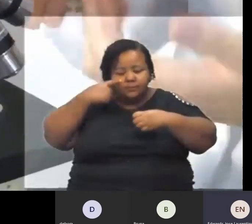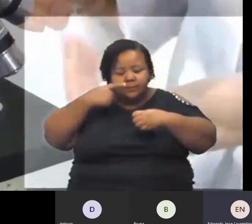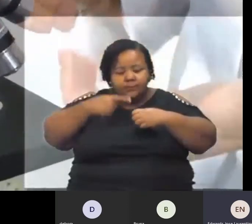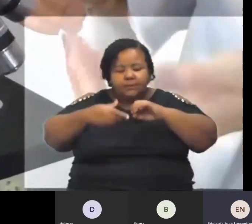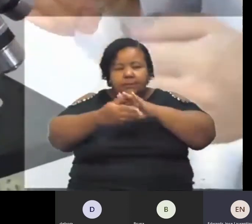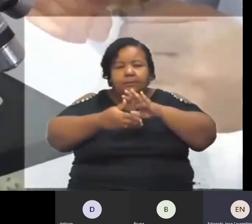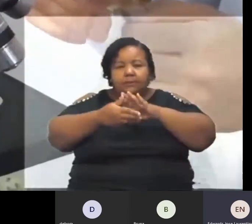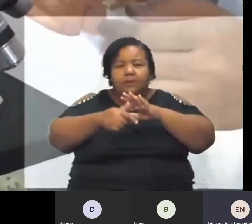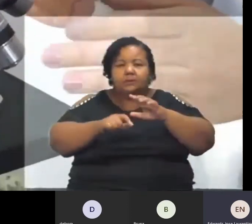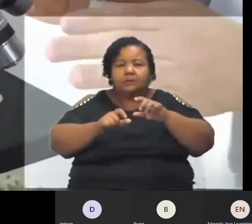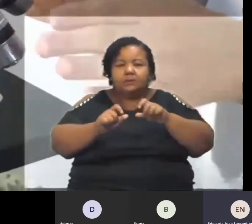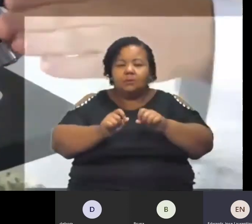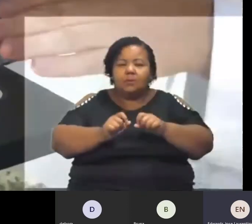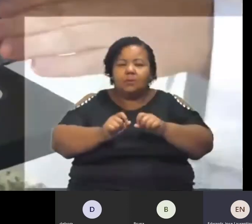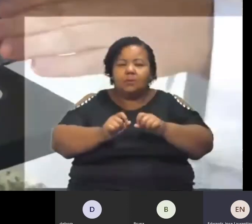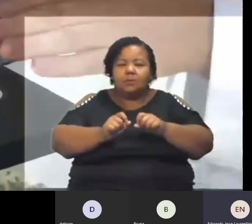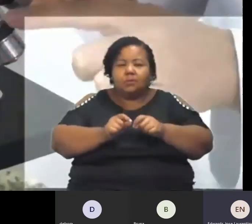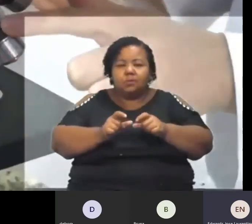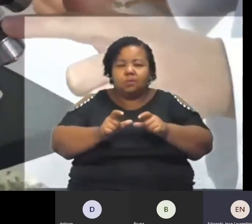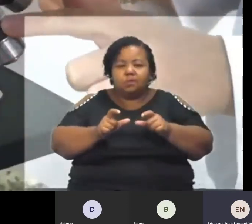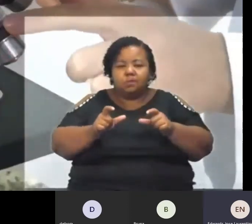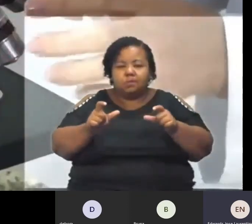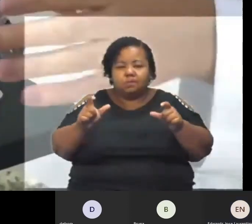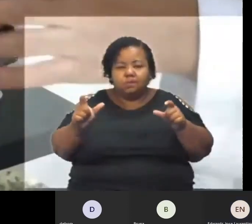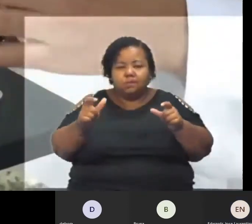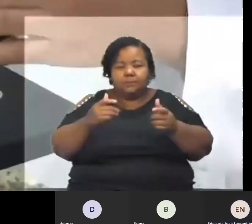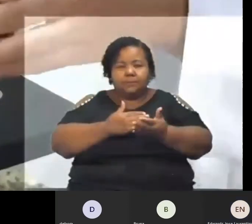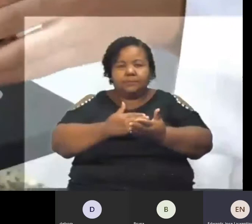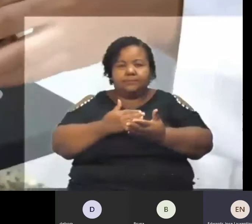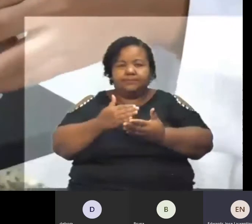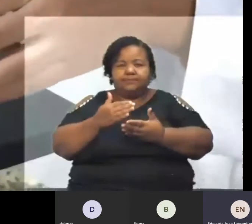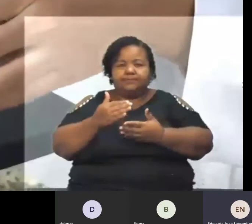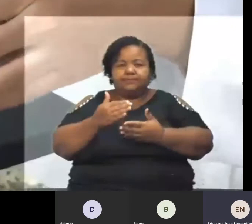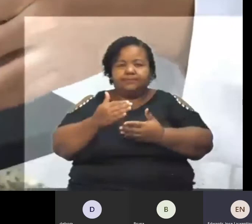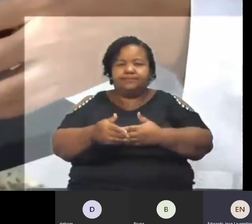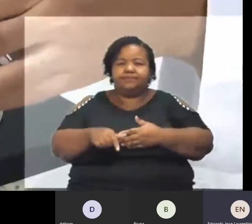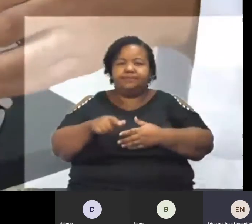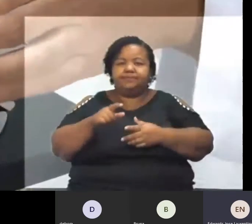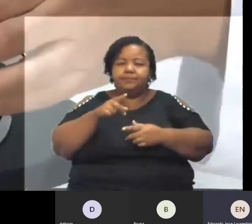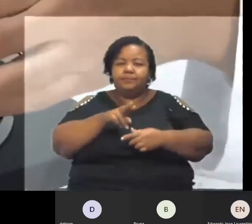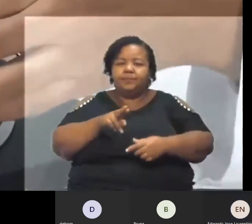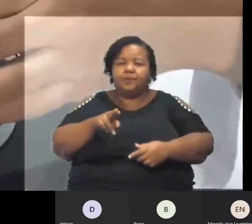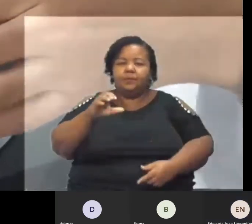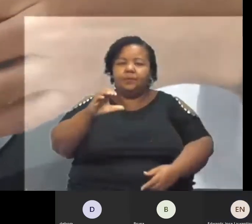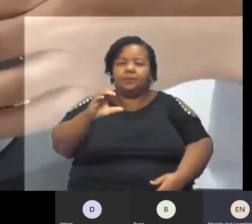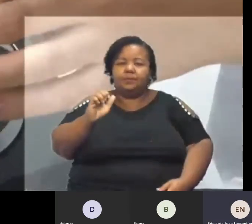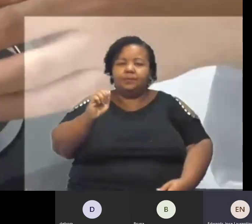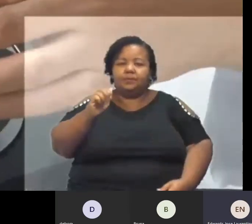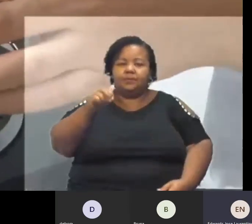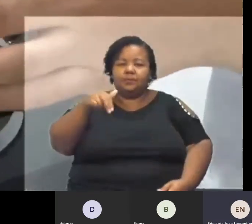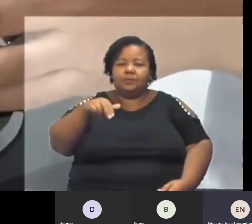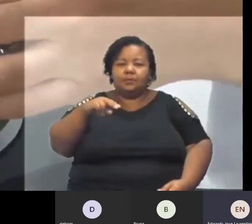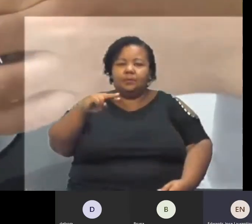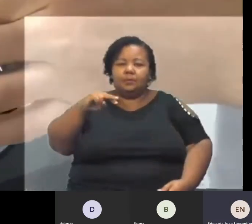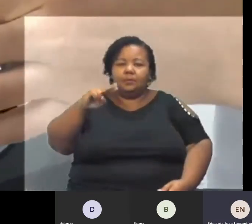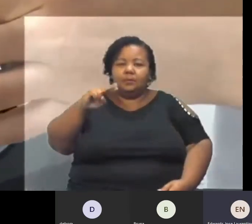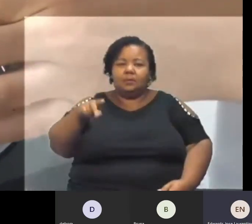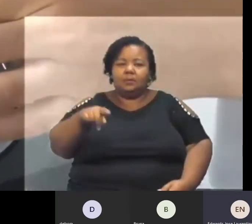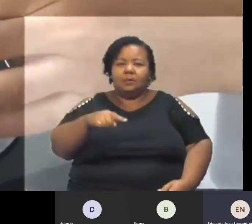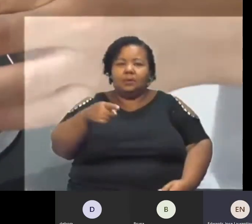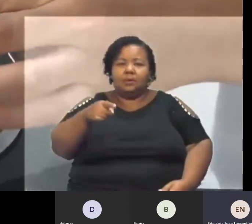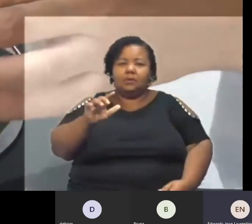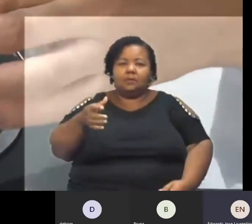em aumentos diferentes. Então, vamos começar pelas objetivas. Aqui nós temos o canhão, e é através do canhão,